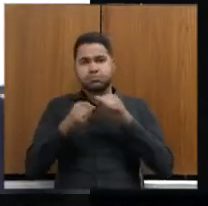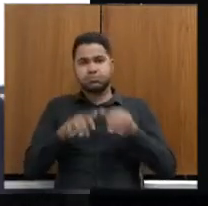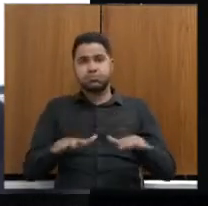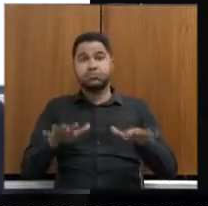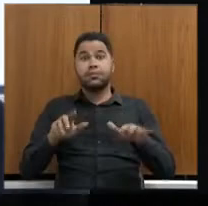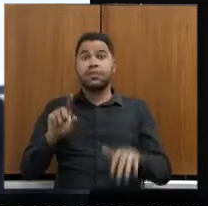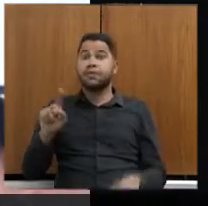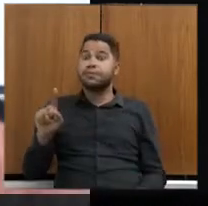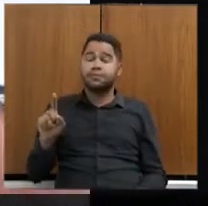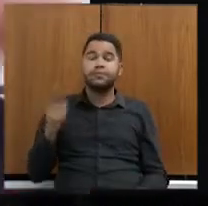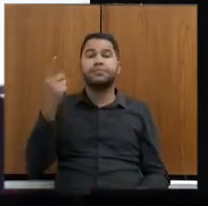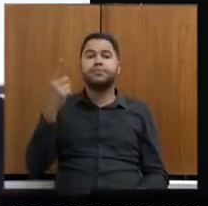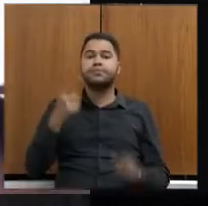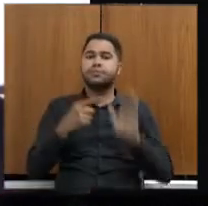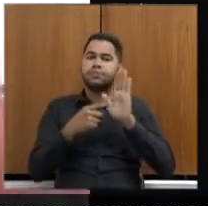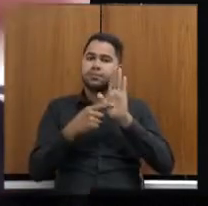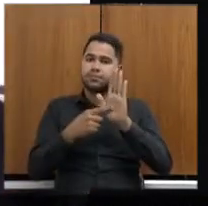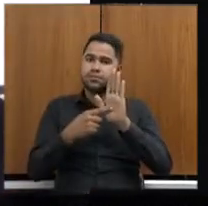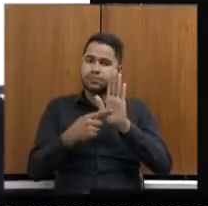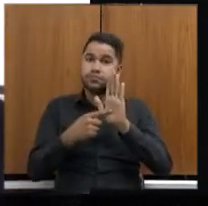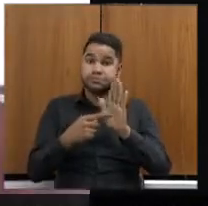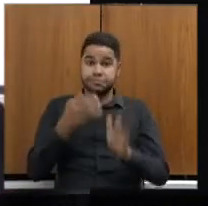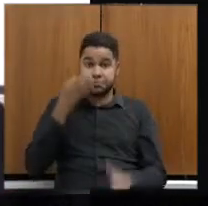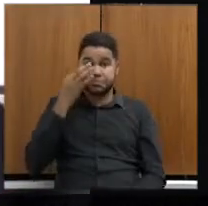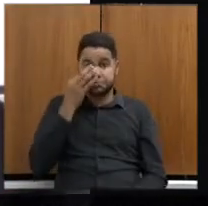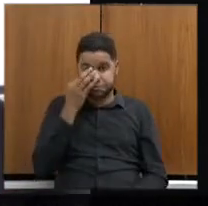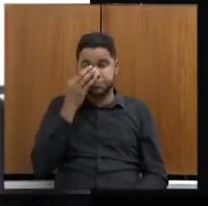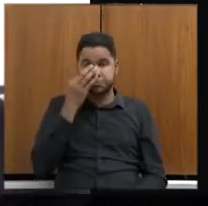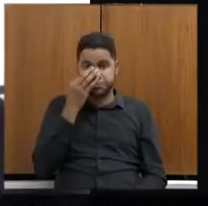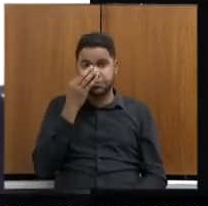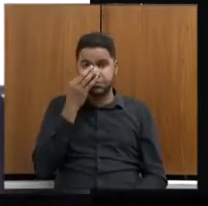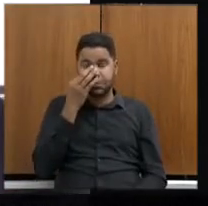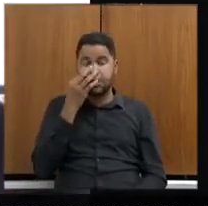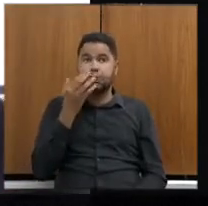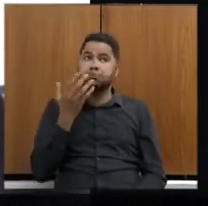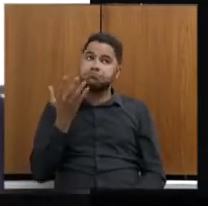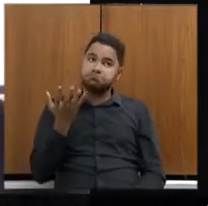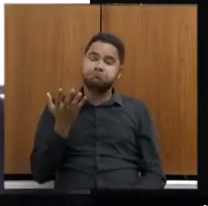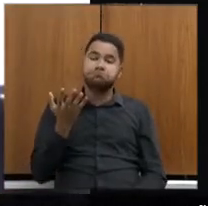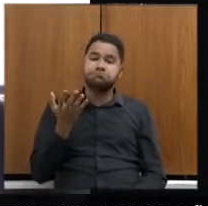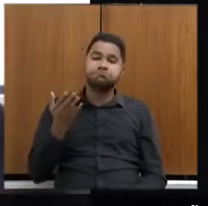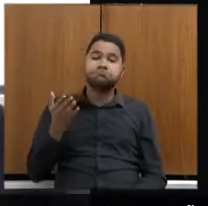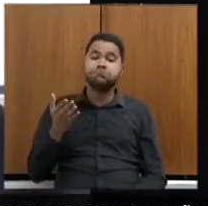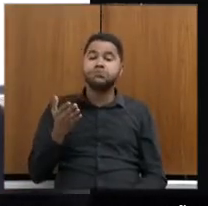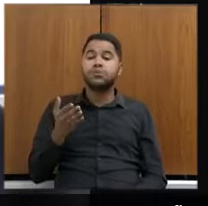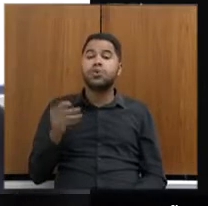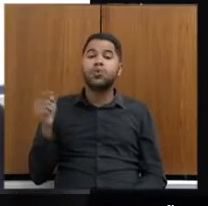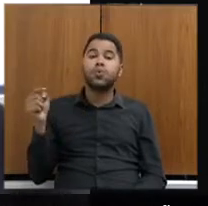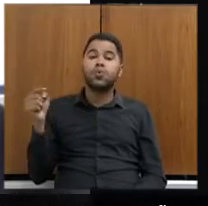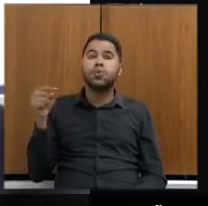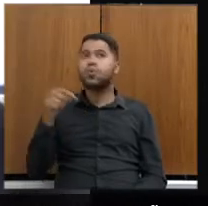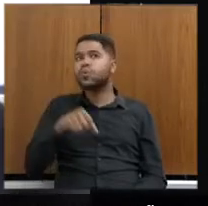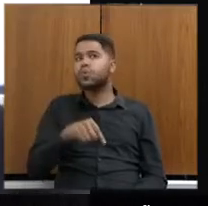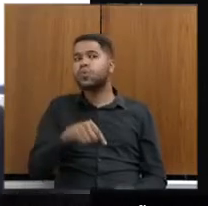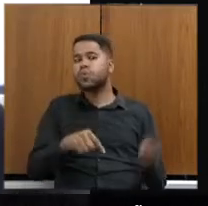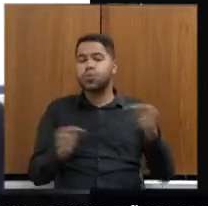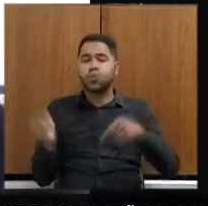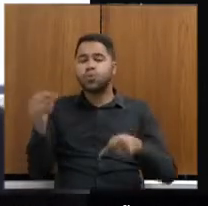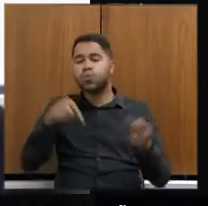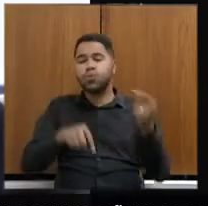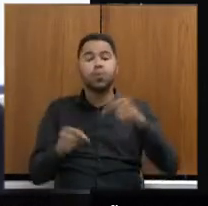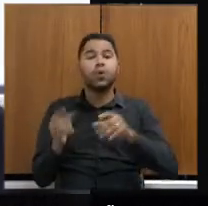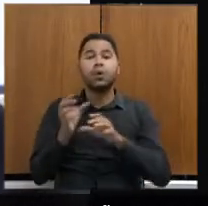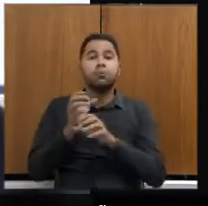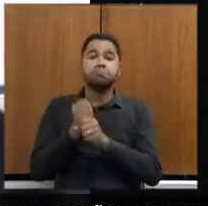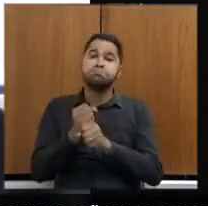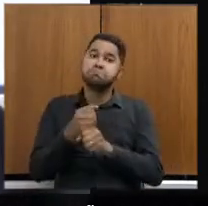verde vai ser a primeira exposição presencial e deve passar por esta exposição mais de 300